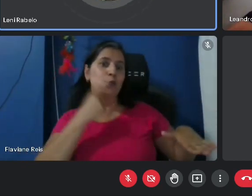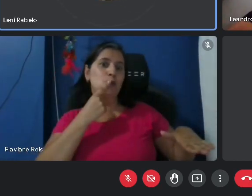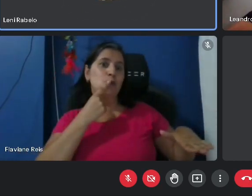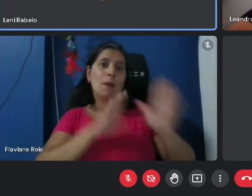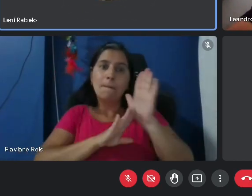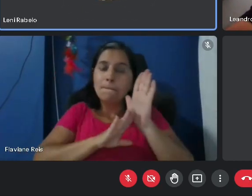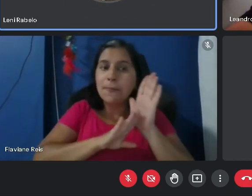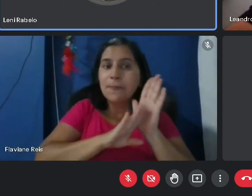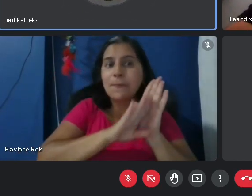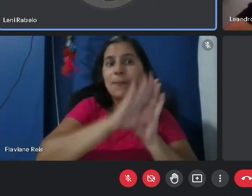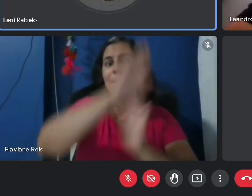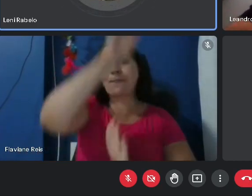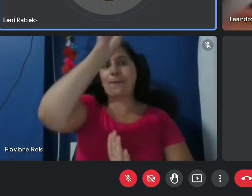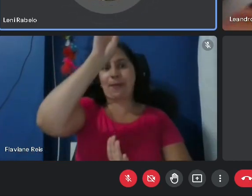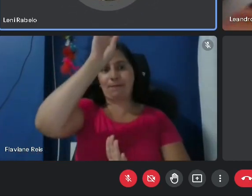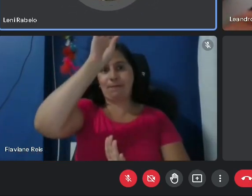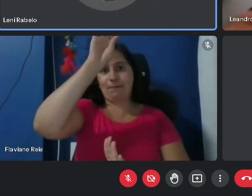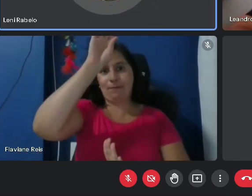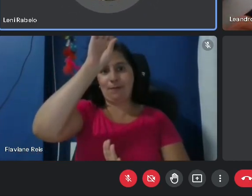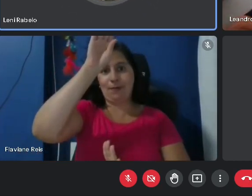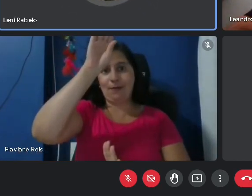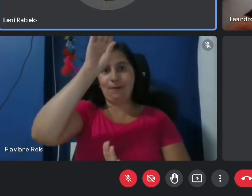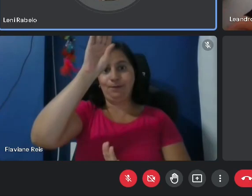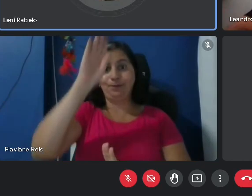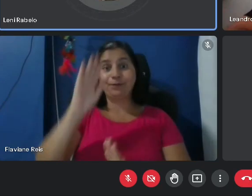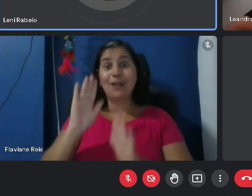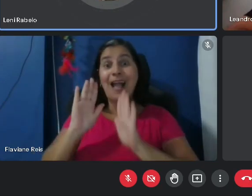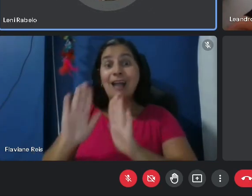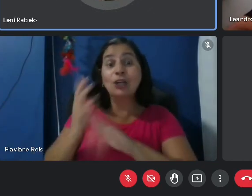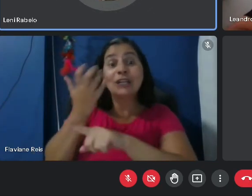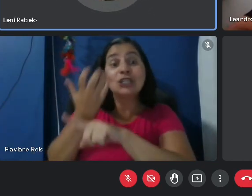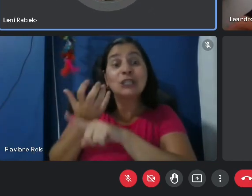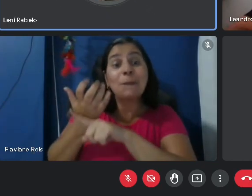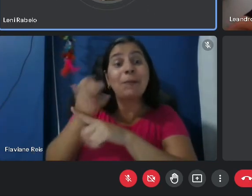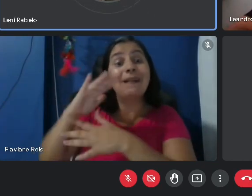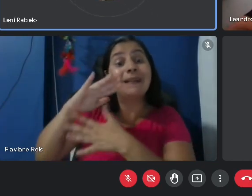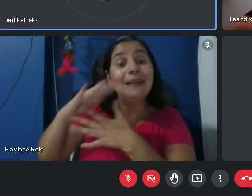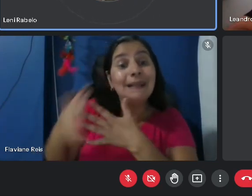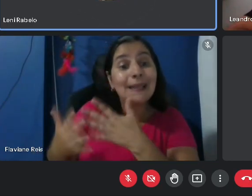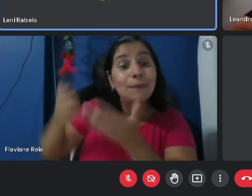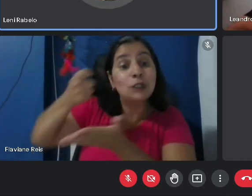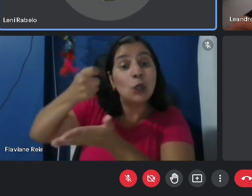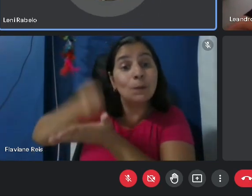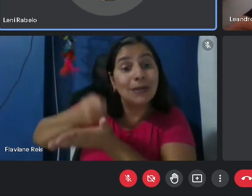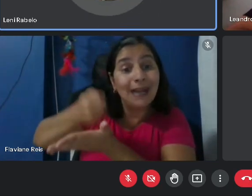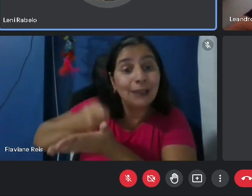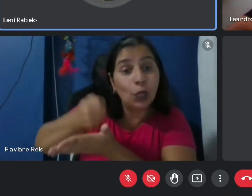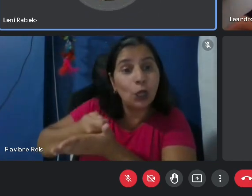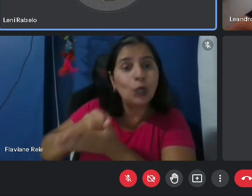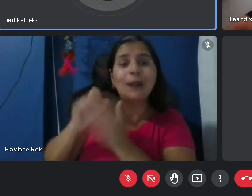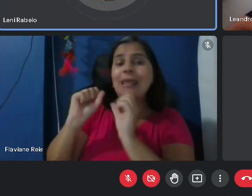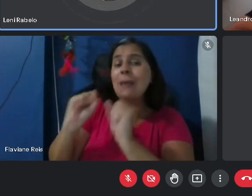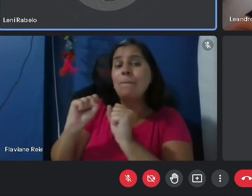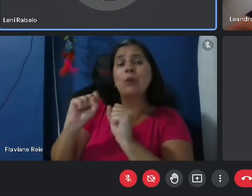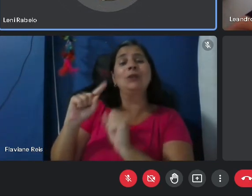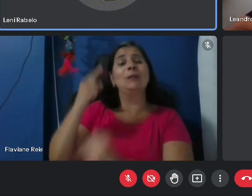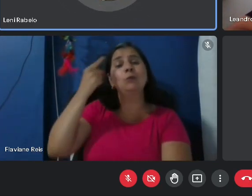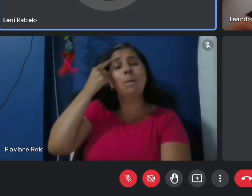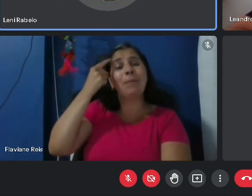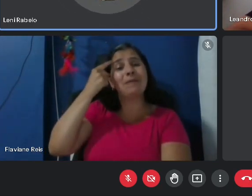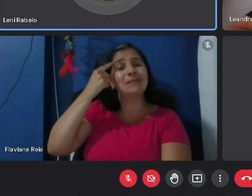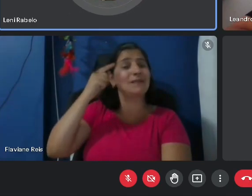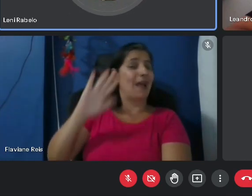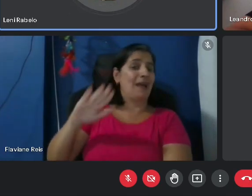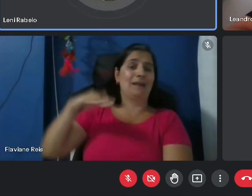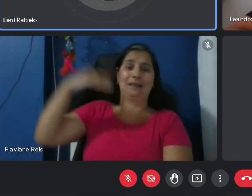Precisa incentivar as crianças a progredir nessa parte. Agora, a disciplina de Libras, ela